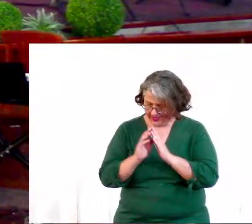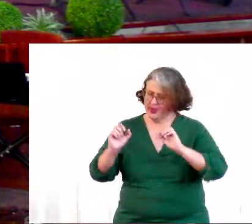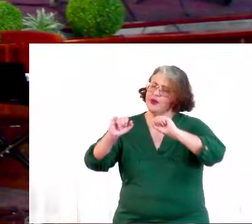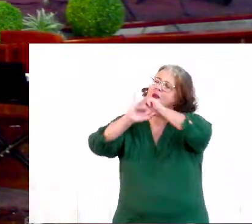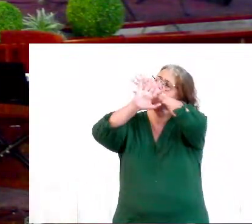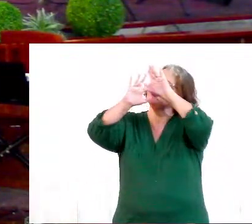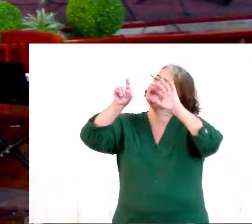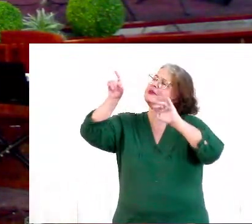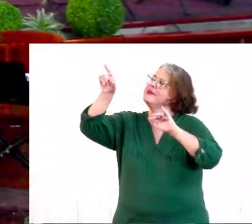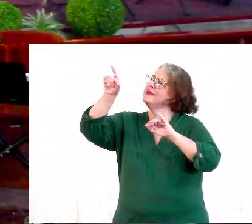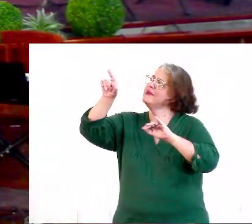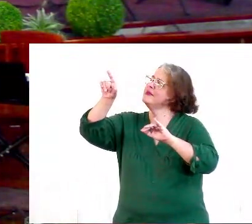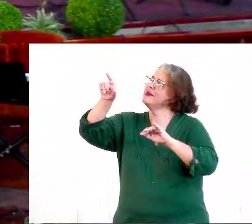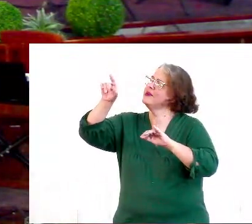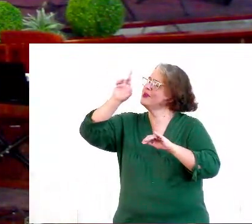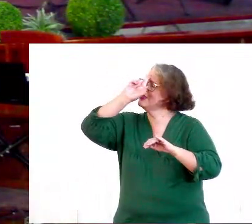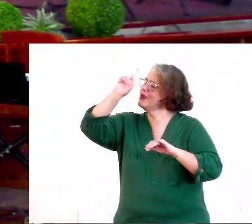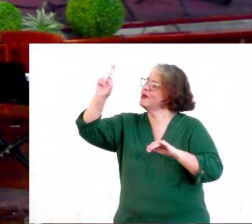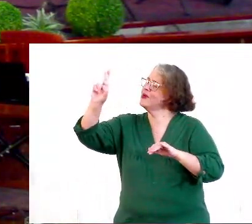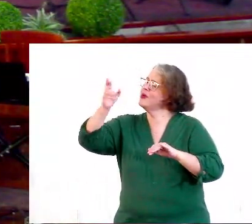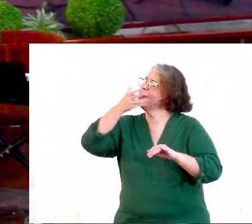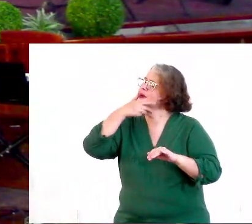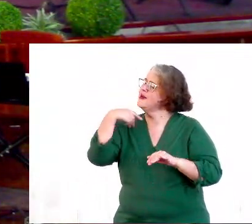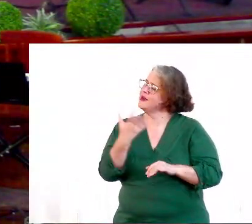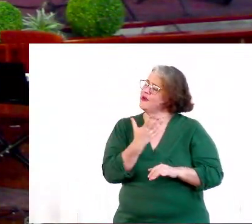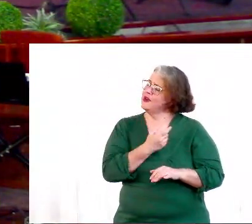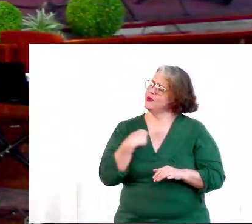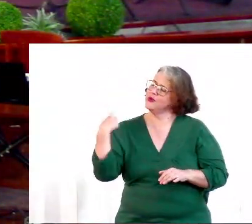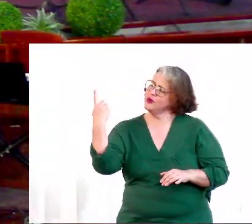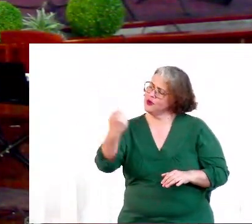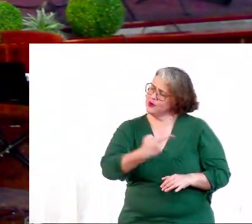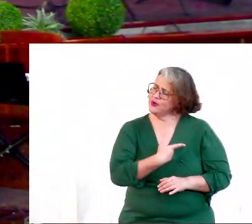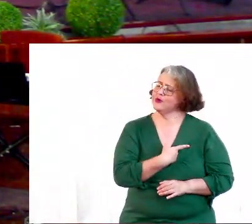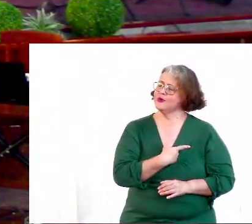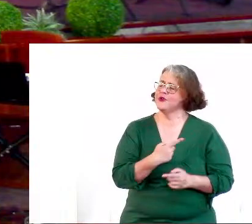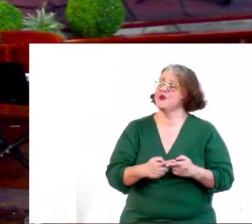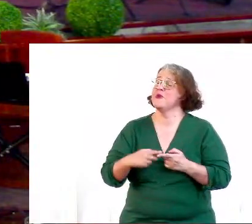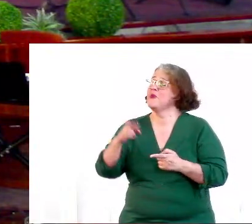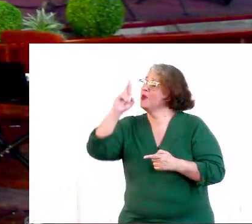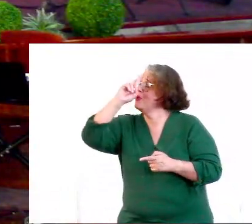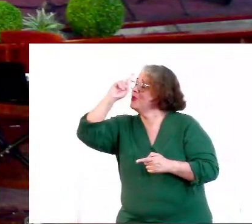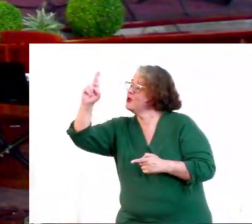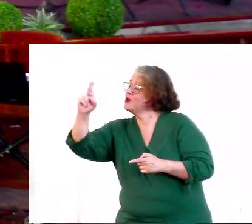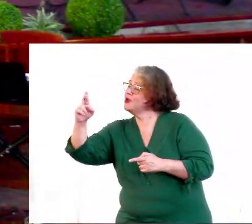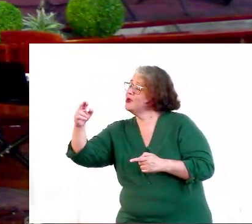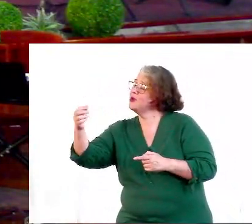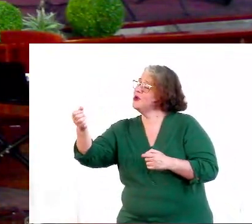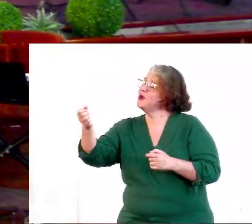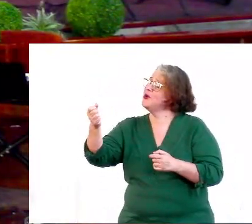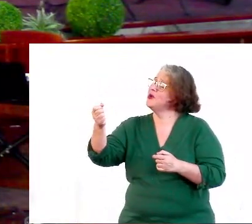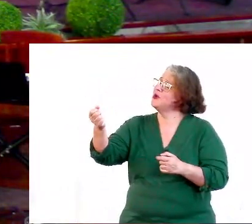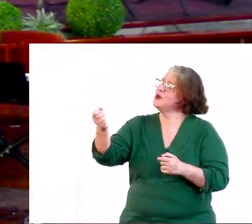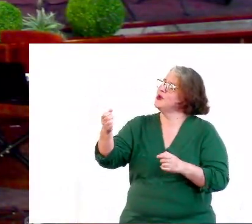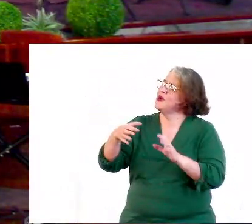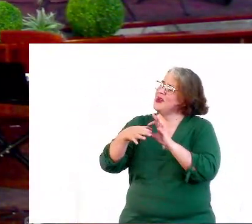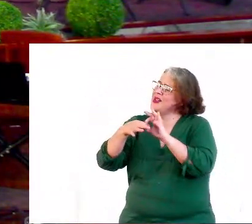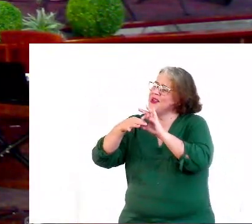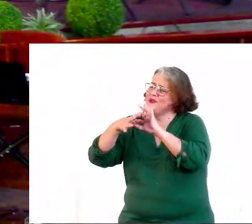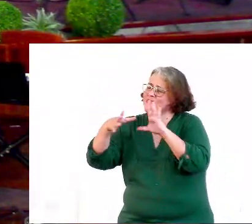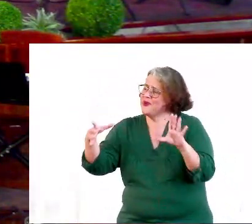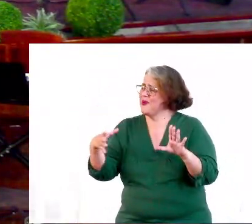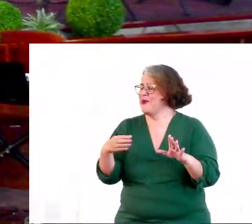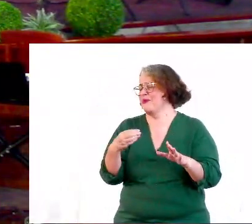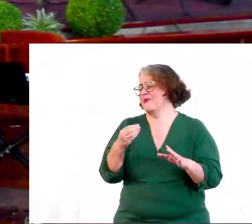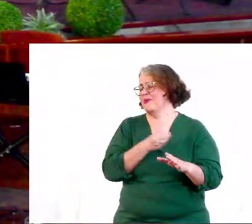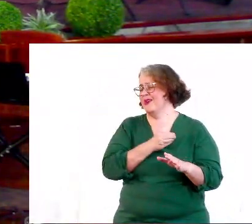Glórias a Ti, Senhor Salvador nosso, porque o Senhor nos livrou dos nossos grilhões. Na